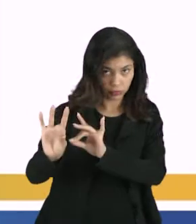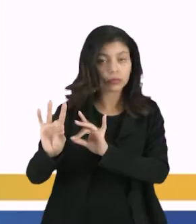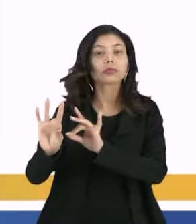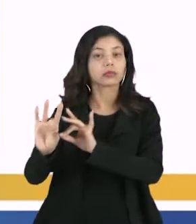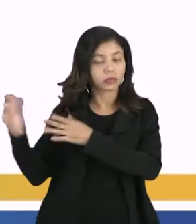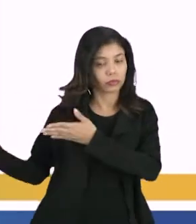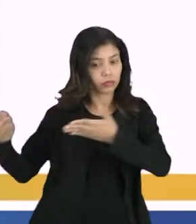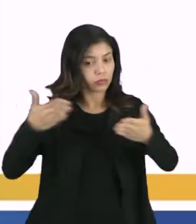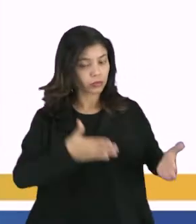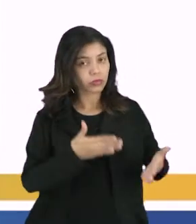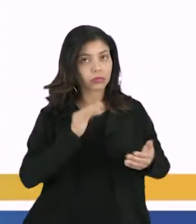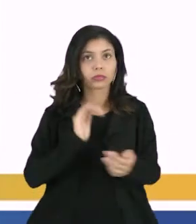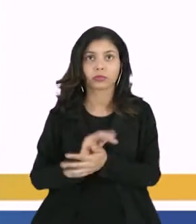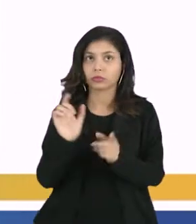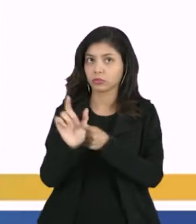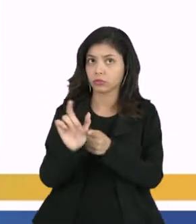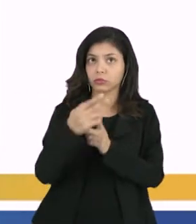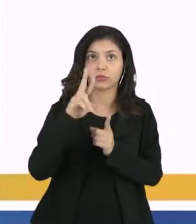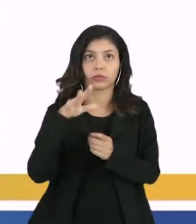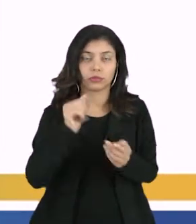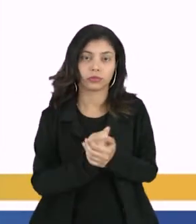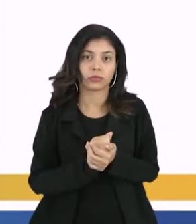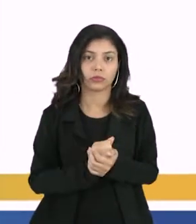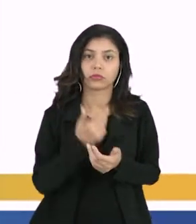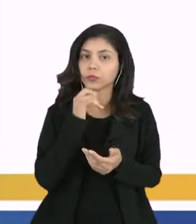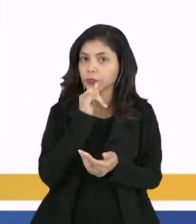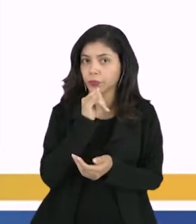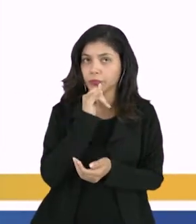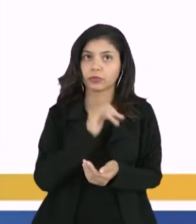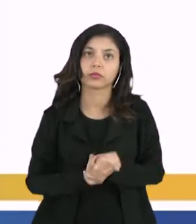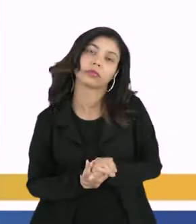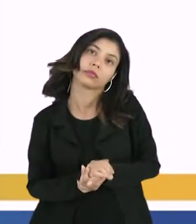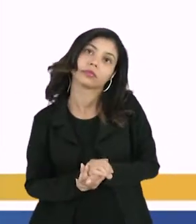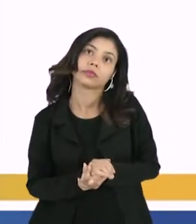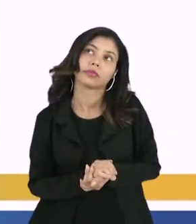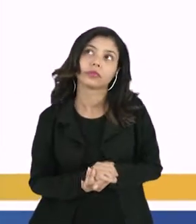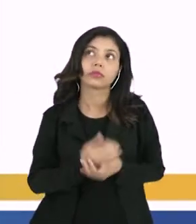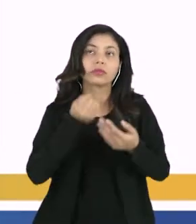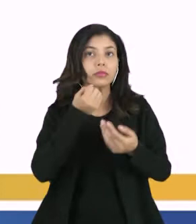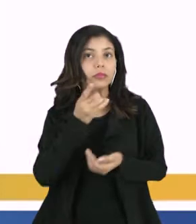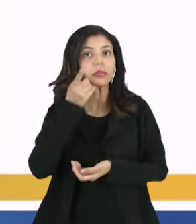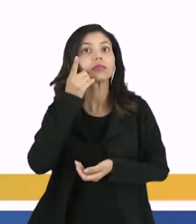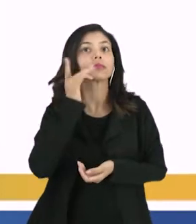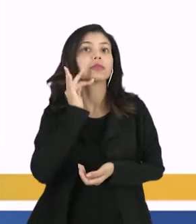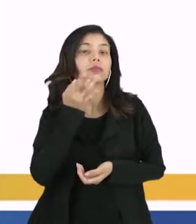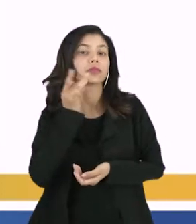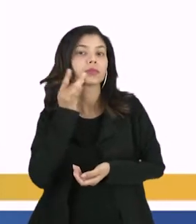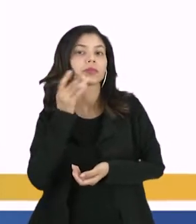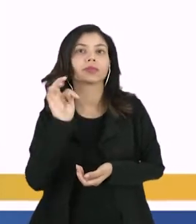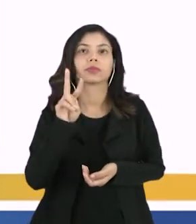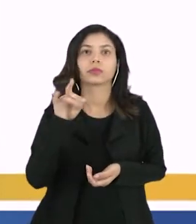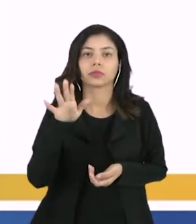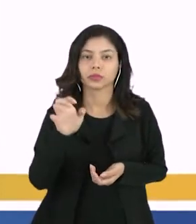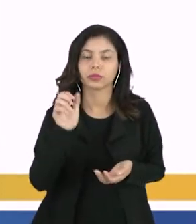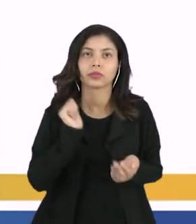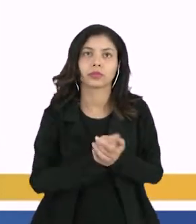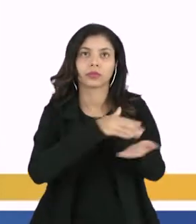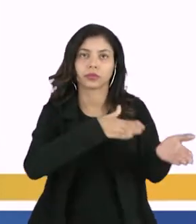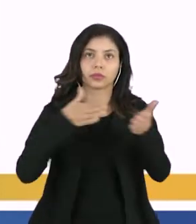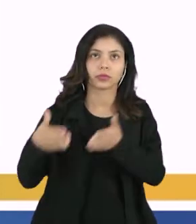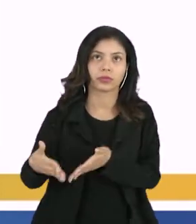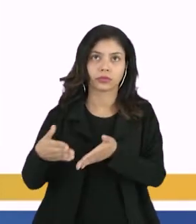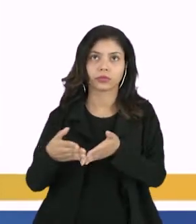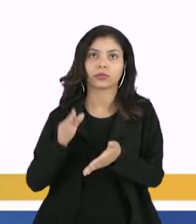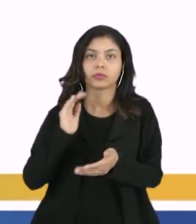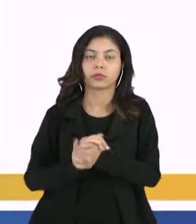vir a partir das palavras primitivas. Vamos aos exemplos. Dente, que é uma palavra primitiva. A partir da